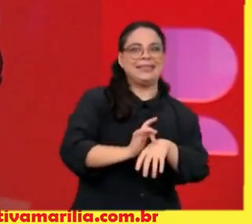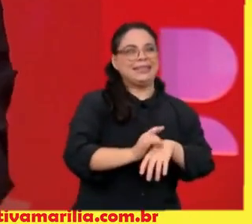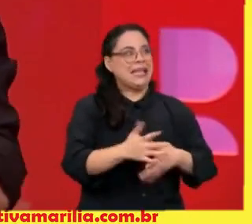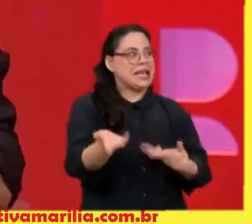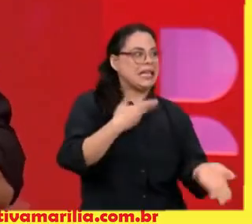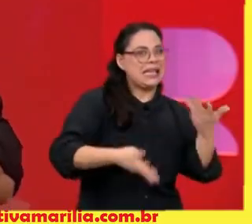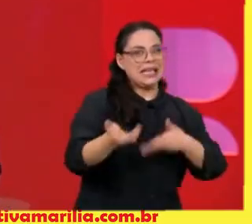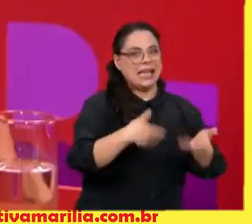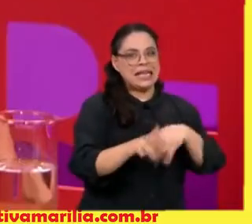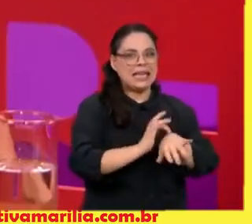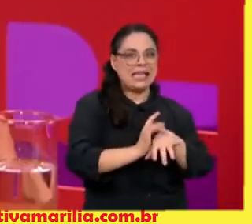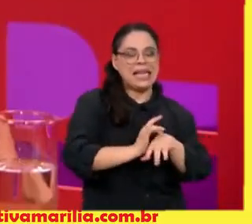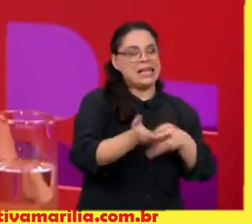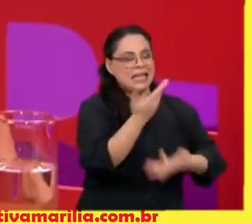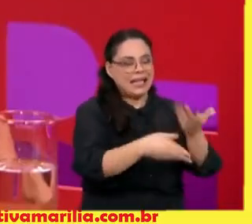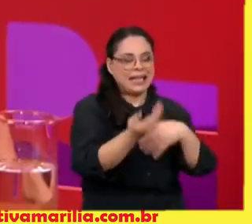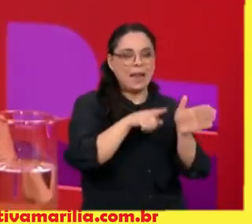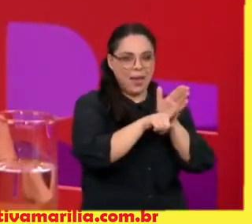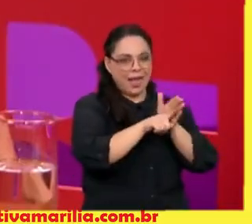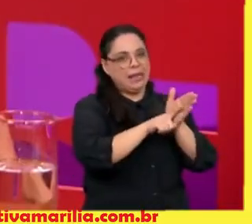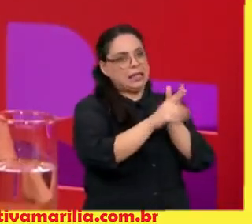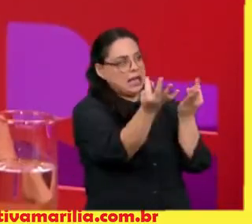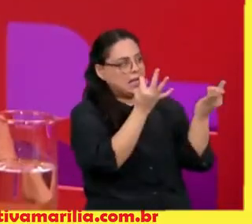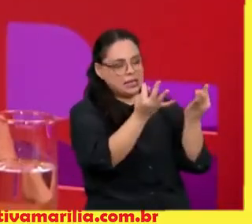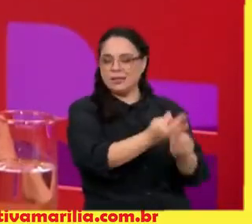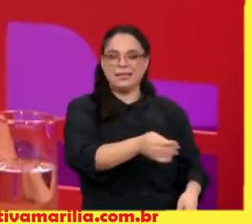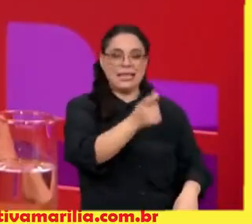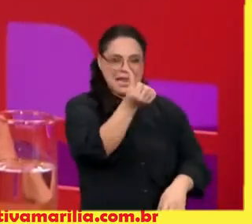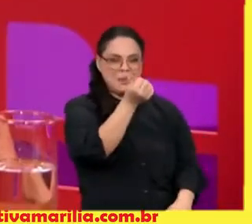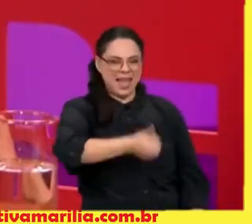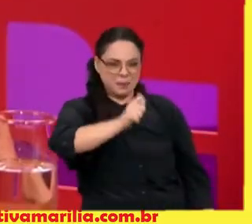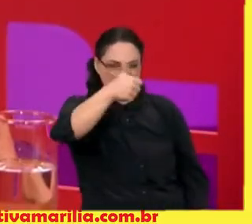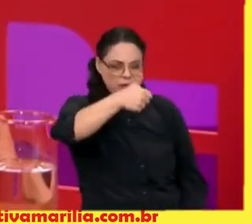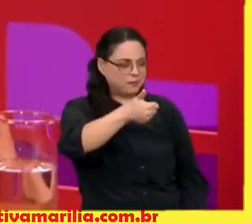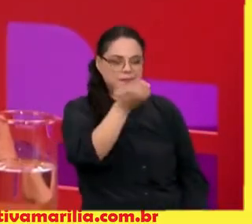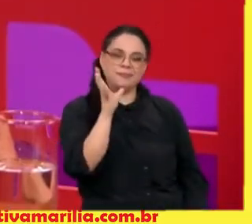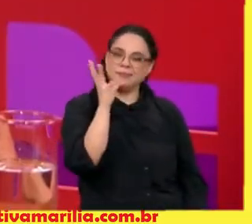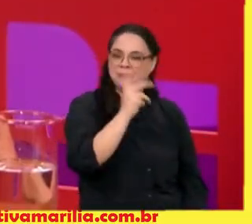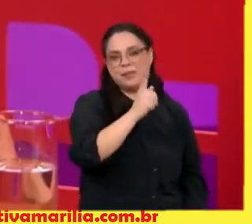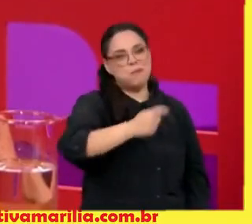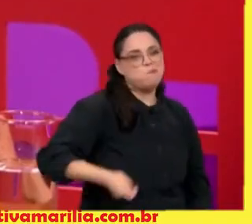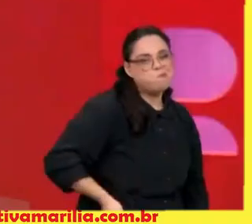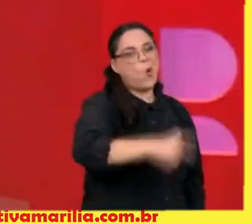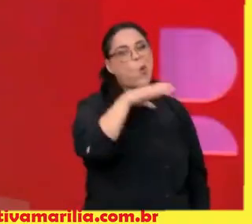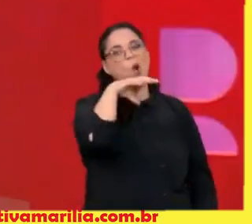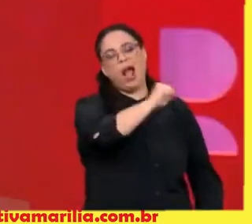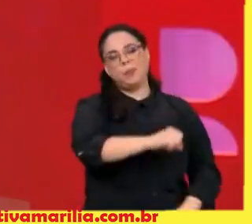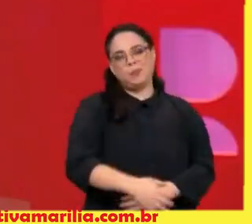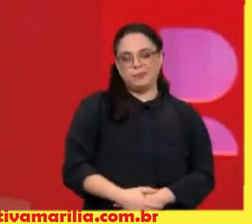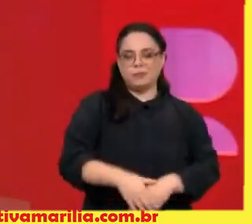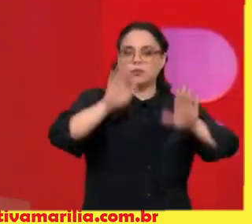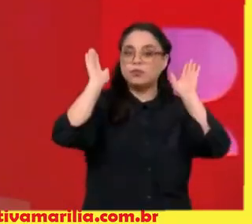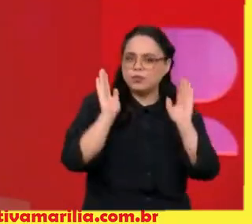direto. Era muito rápido. Foi muito, muito interessante, muito interessante. A gente está indo para o final da entrevista, eu